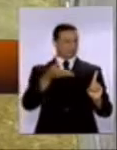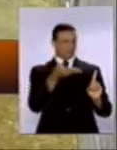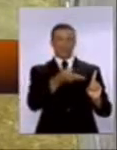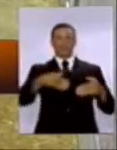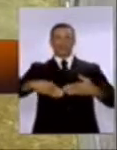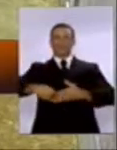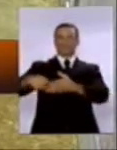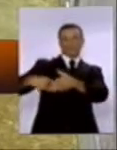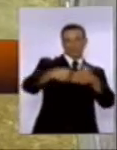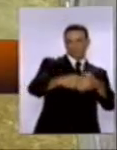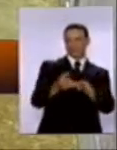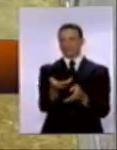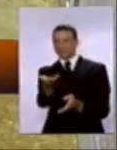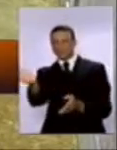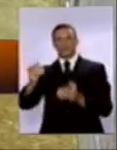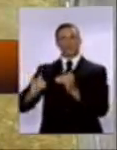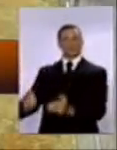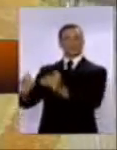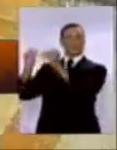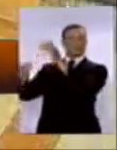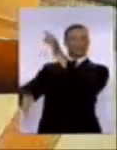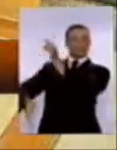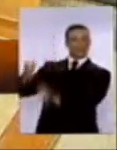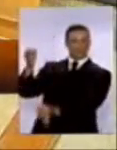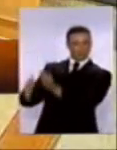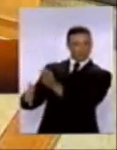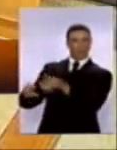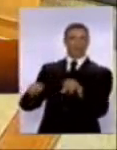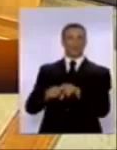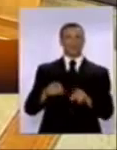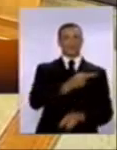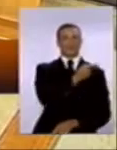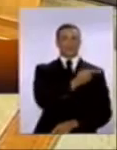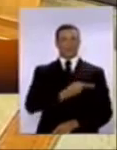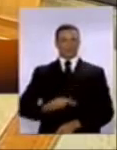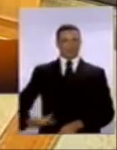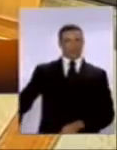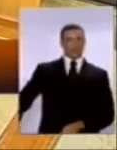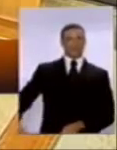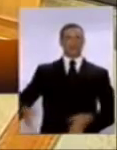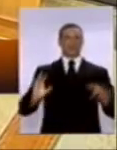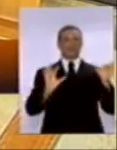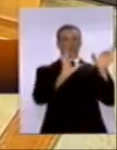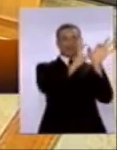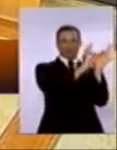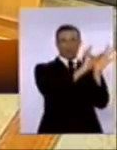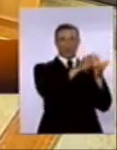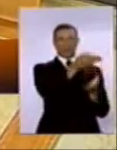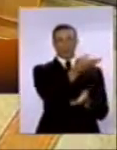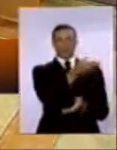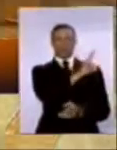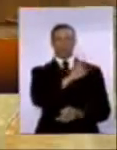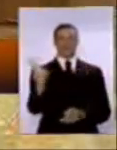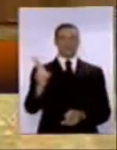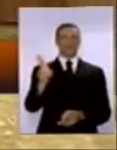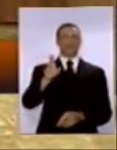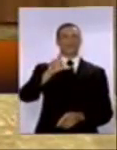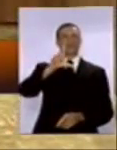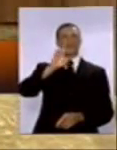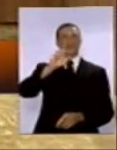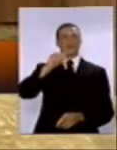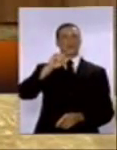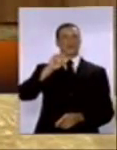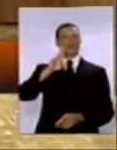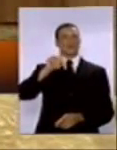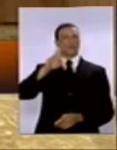cumprimentados os membros do ministério público presidente do tribunal de contas da união ministro benjamin zymler defensor